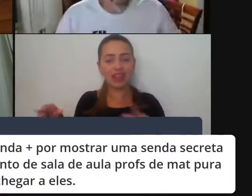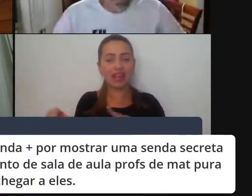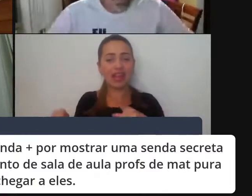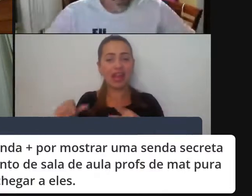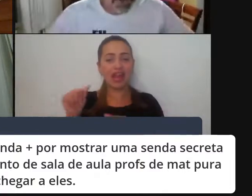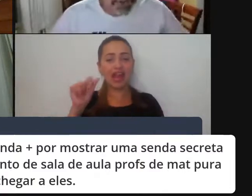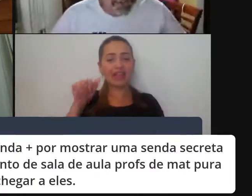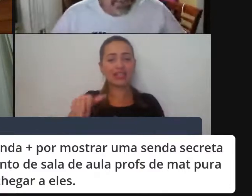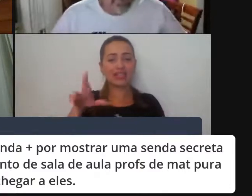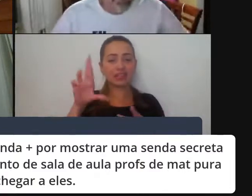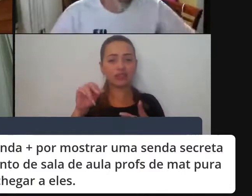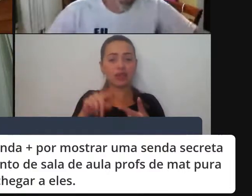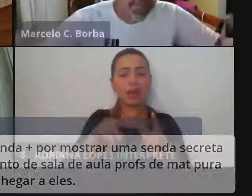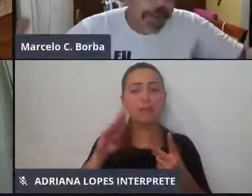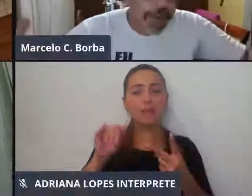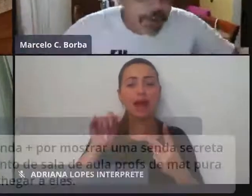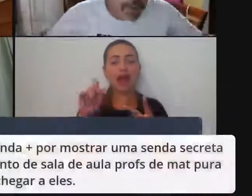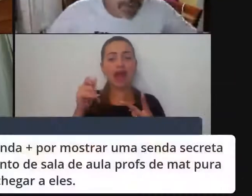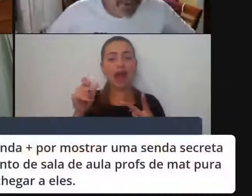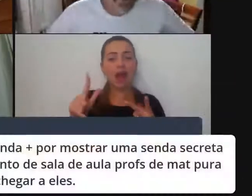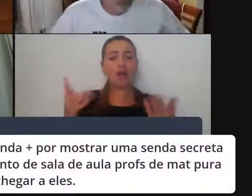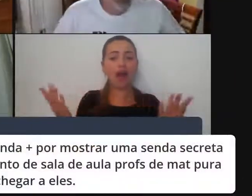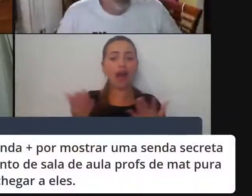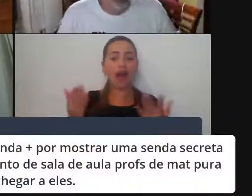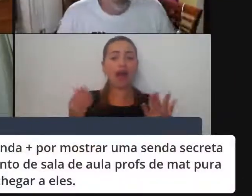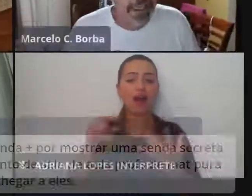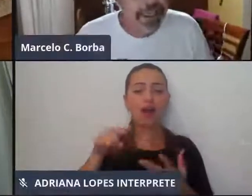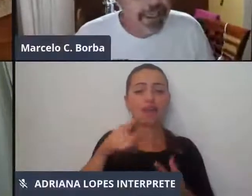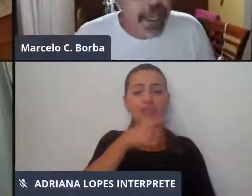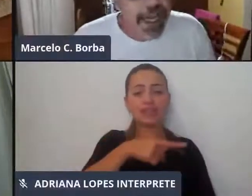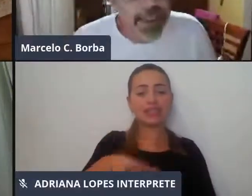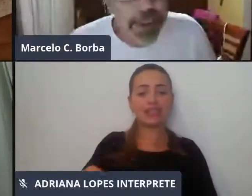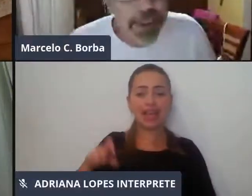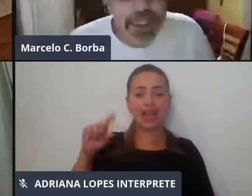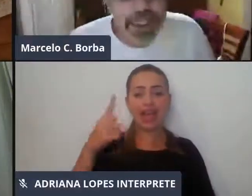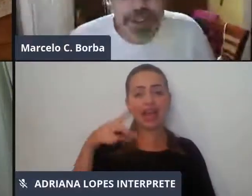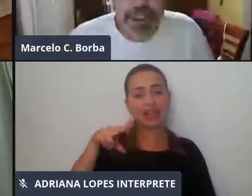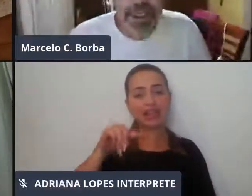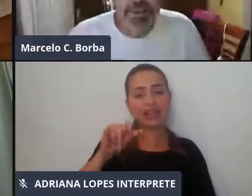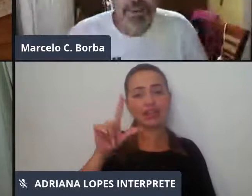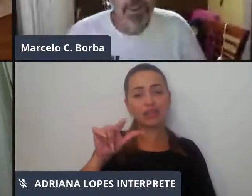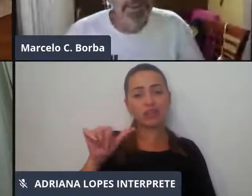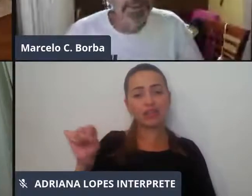Alessandro aqui, o Bairral já fez pergunta, agora aparece outra presidenta aqui, a